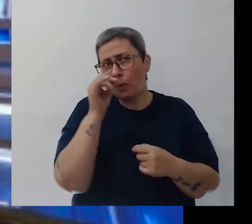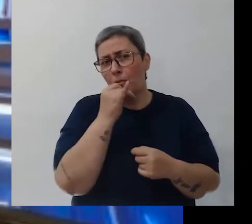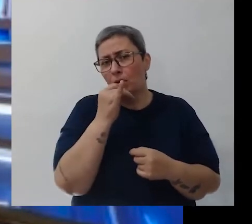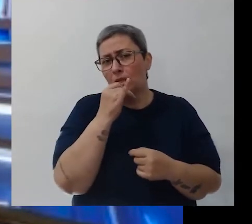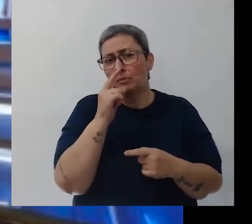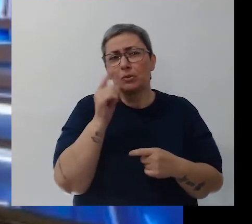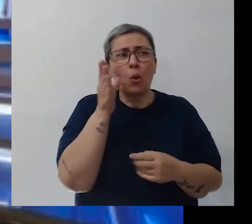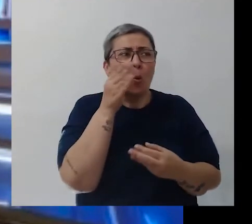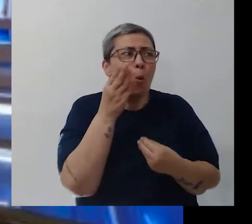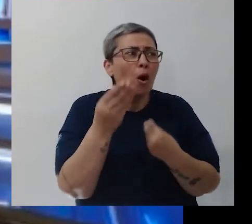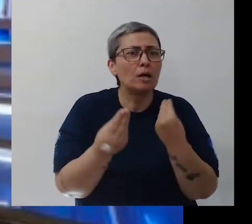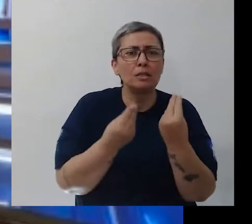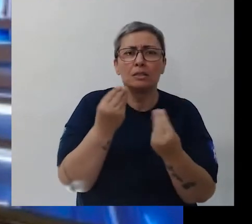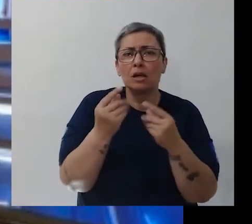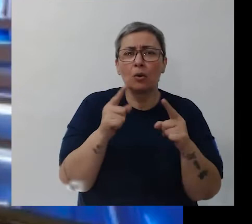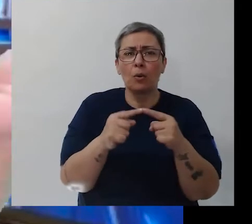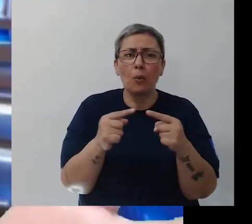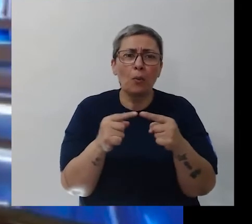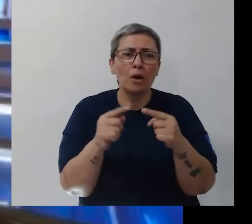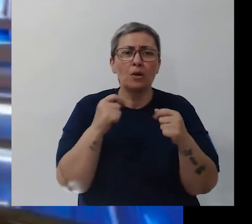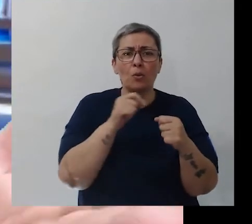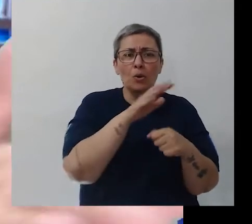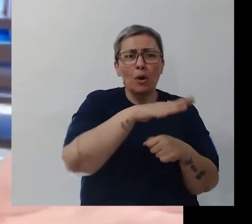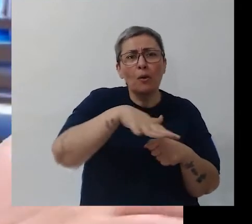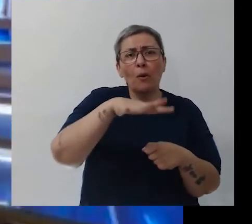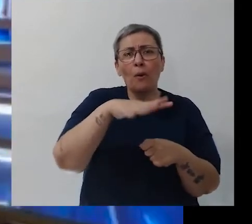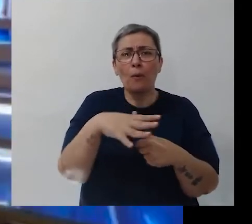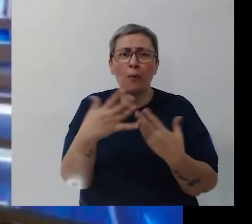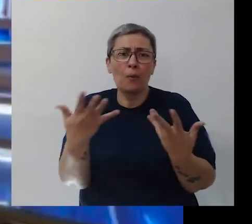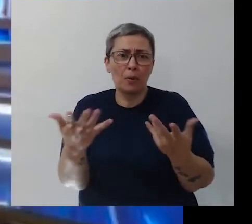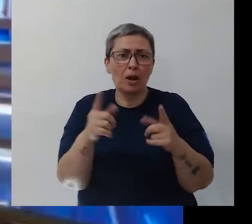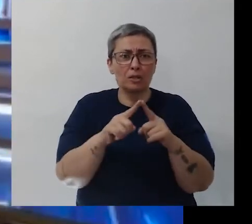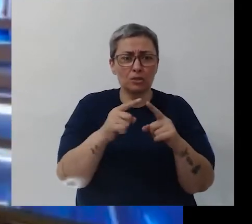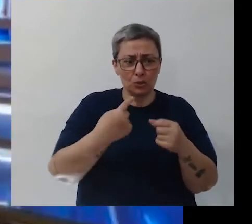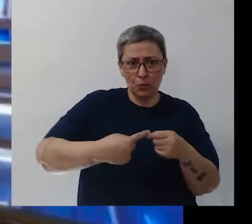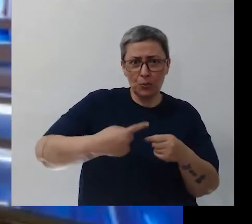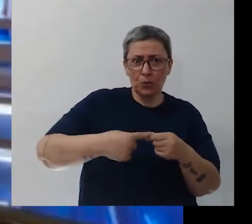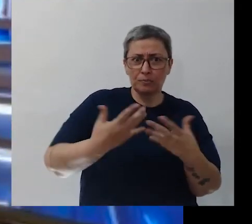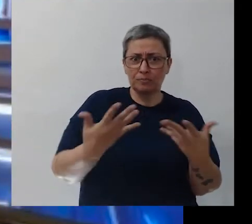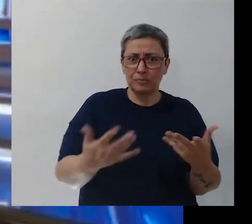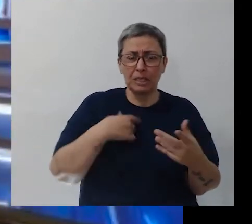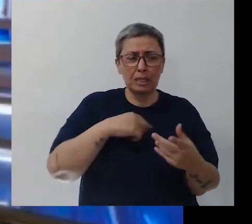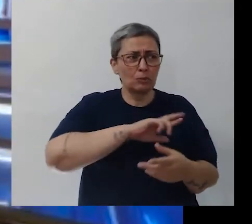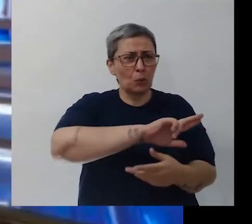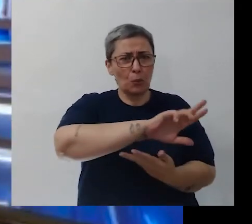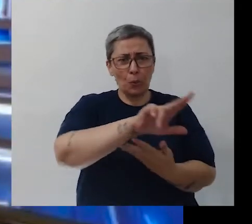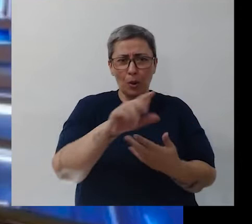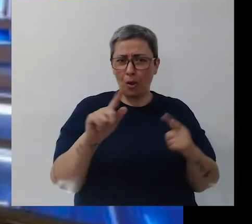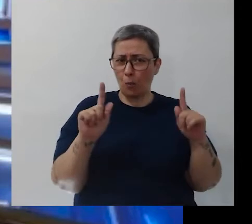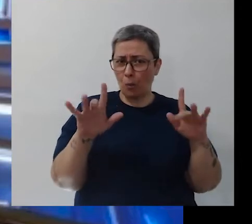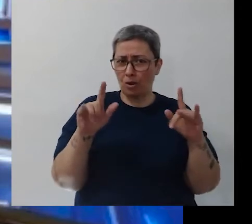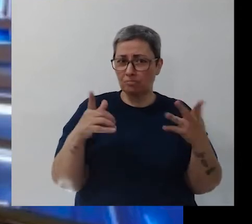alguma curiosidade em relação a algum bairro, território aí da nossa cidade? Né? São tantos bairros aqui em Guarulhos,